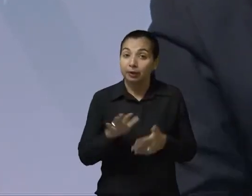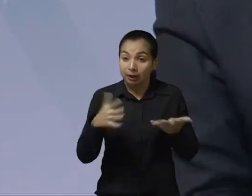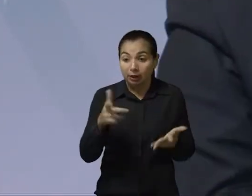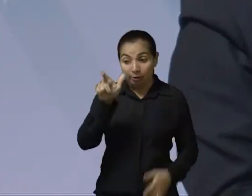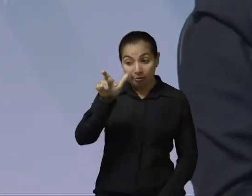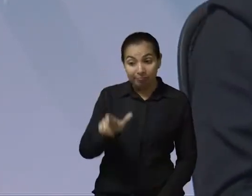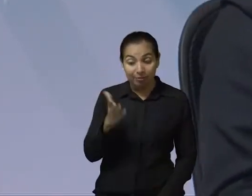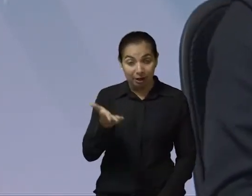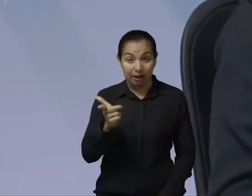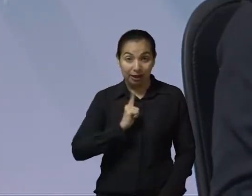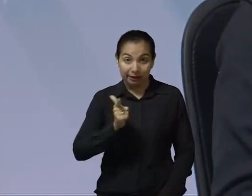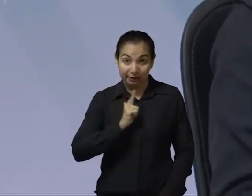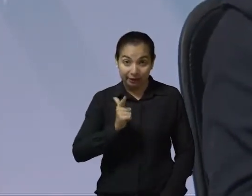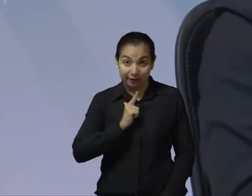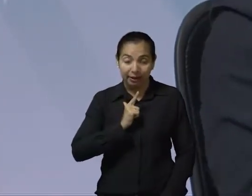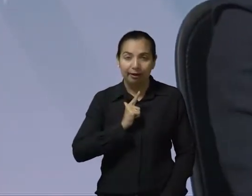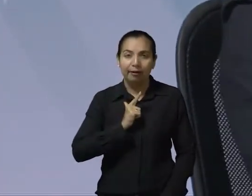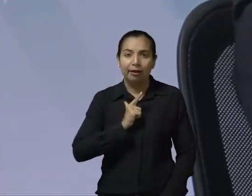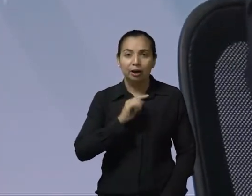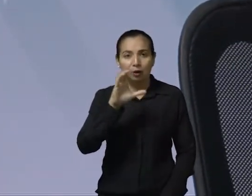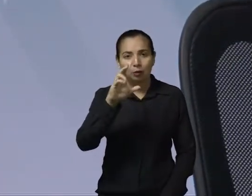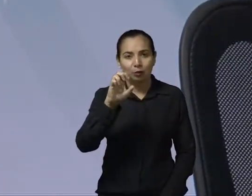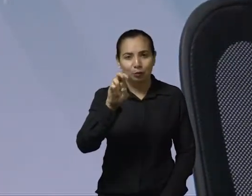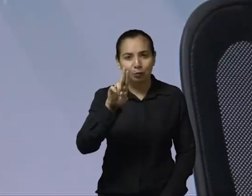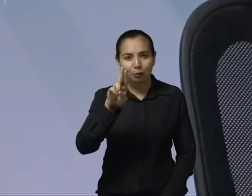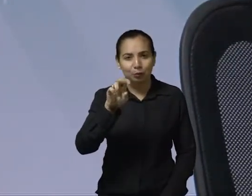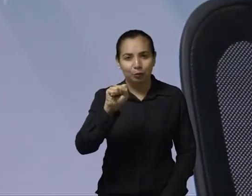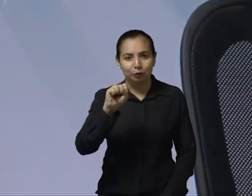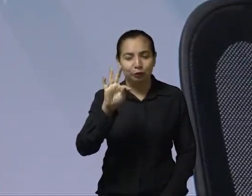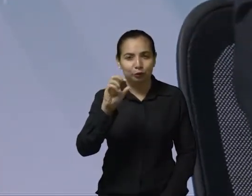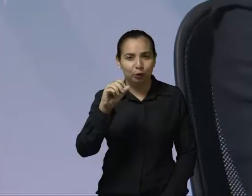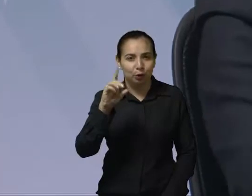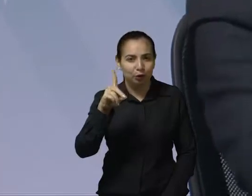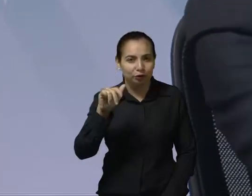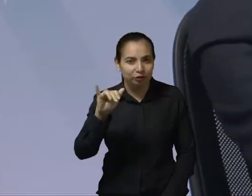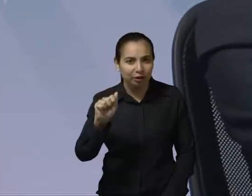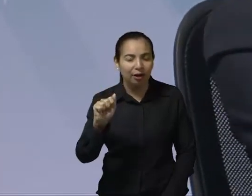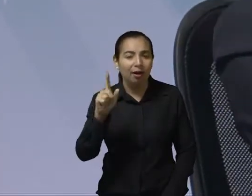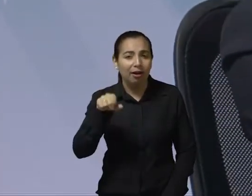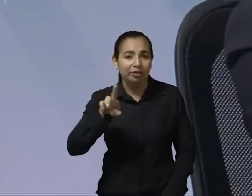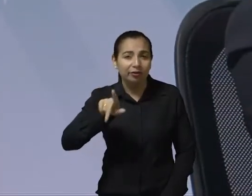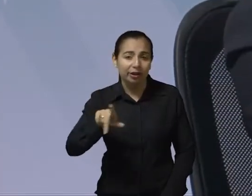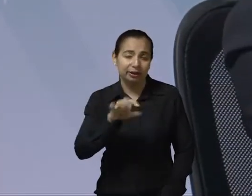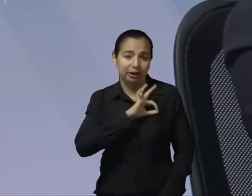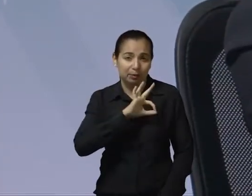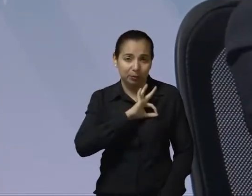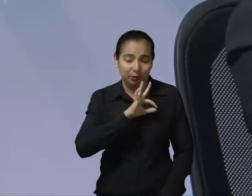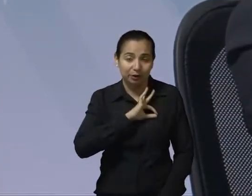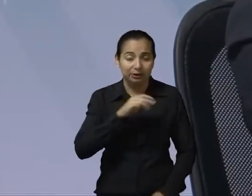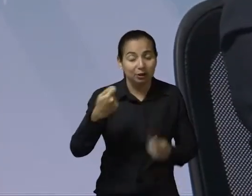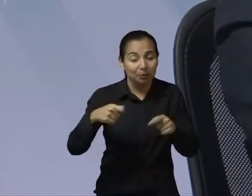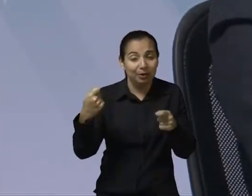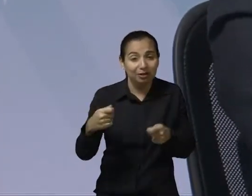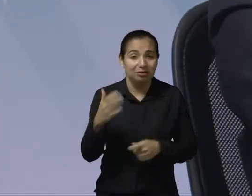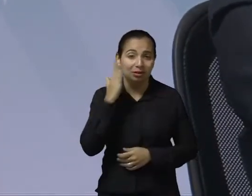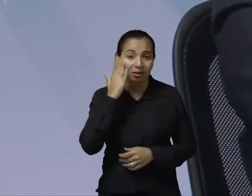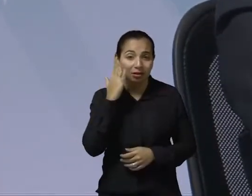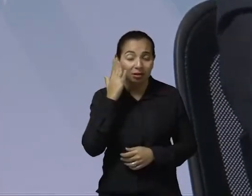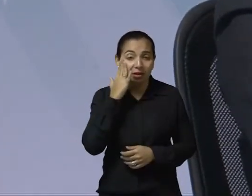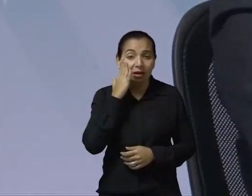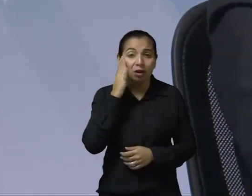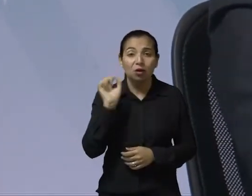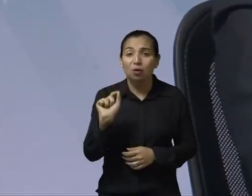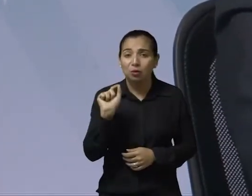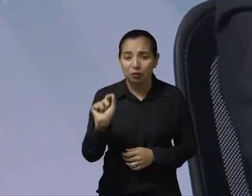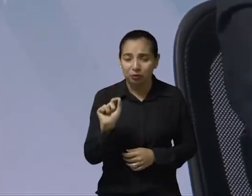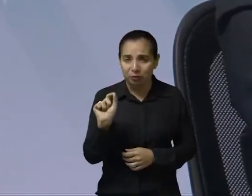custodiado que é diferente da relação da polícia. Então, existe aí uma noção que eu